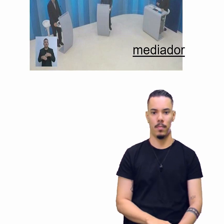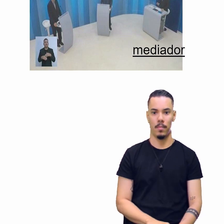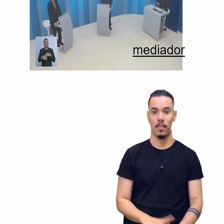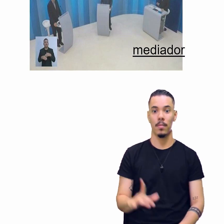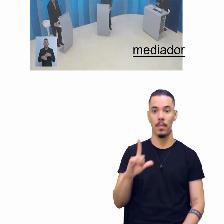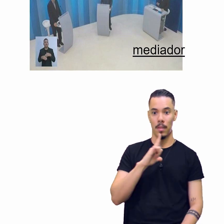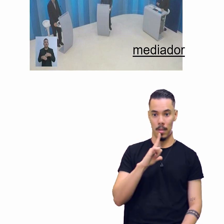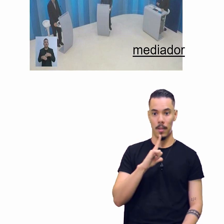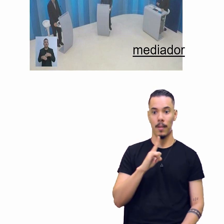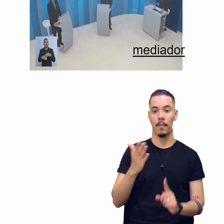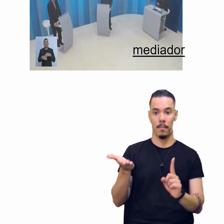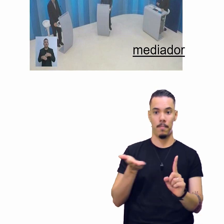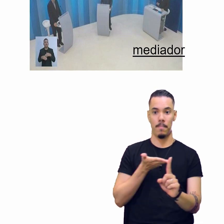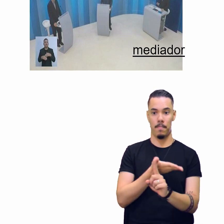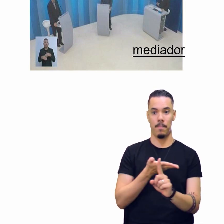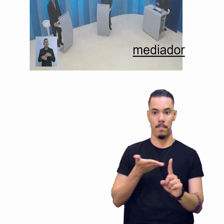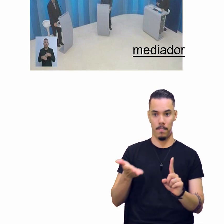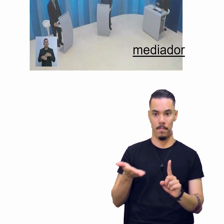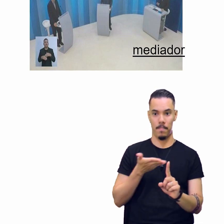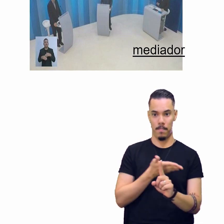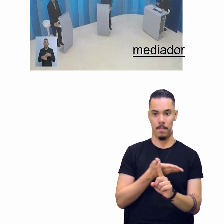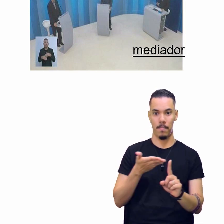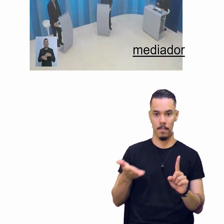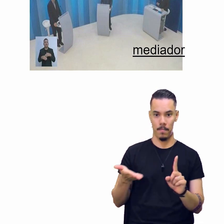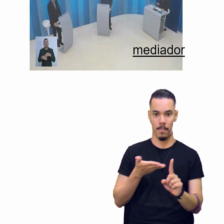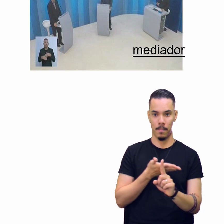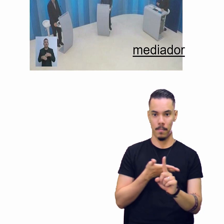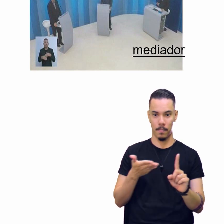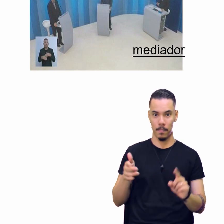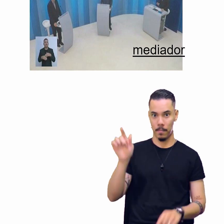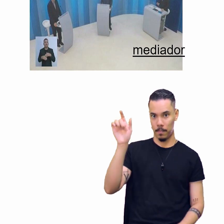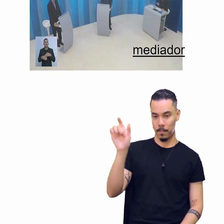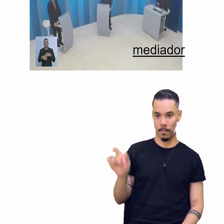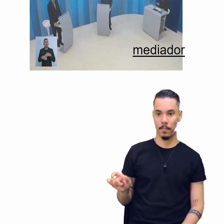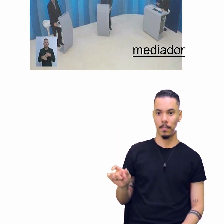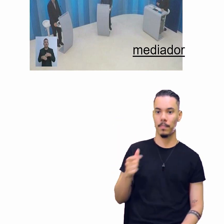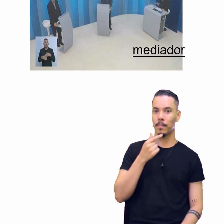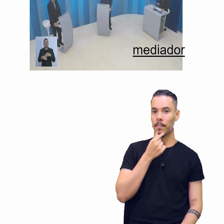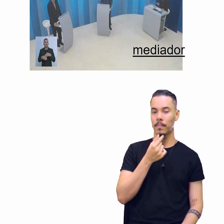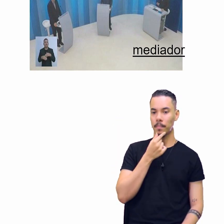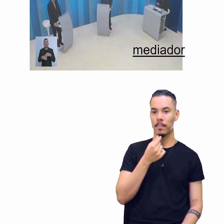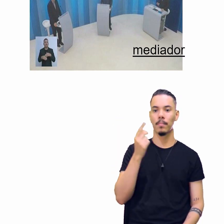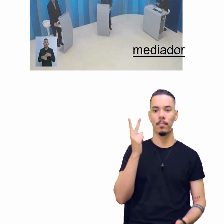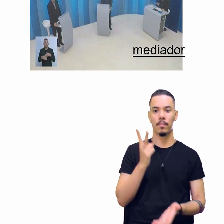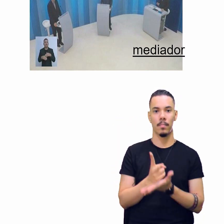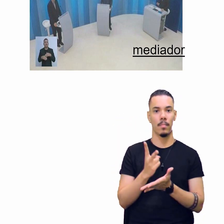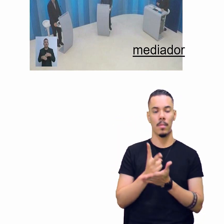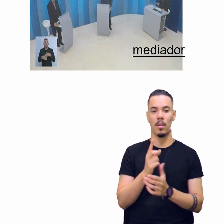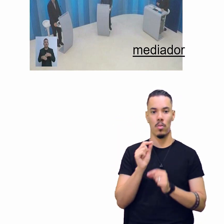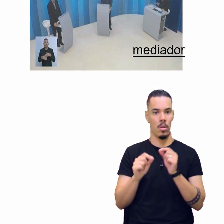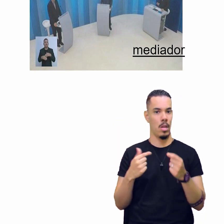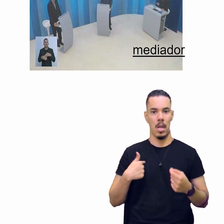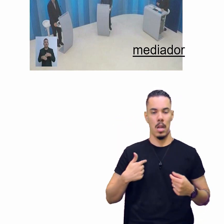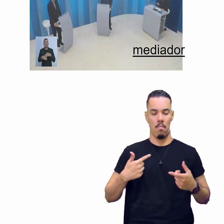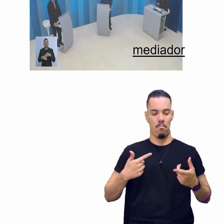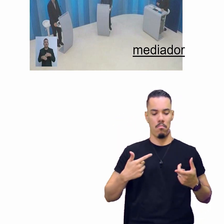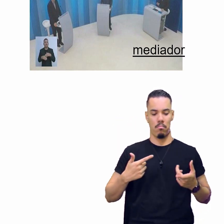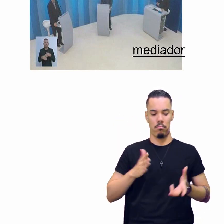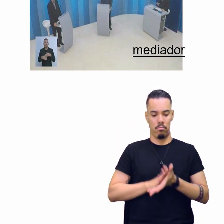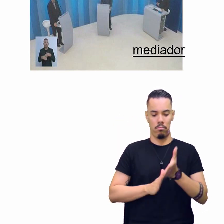Aqui nós temos o mediador, tá certo? Sempre, esse mediador tem que ficar neutro,